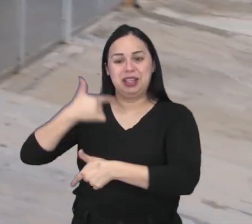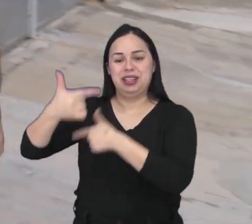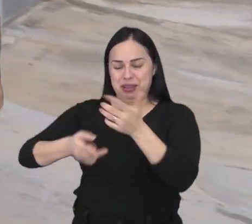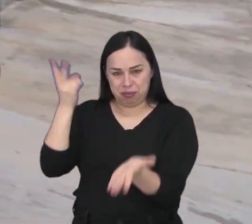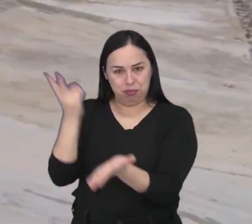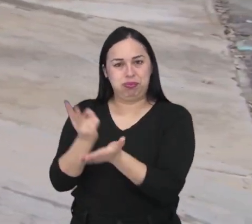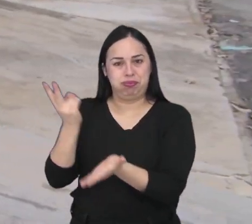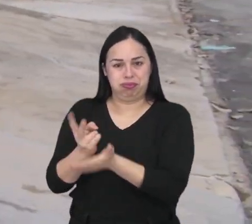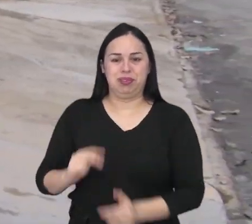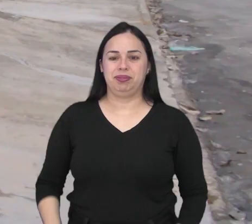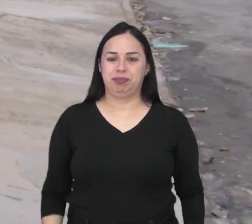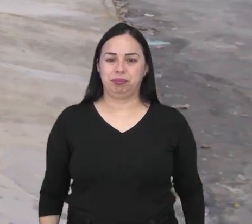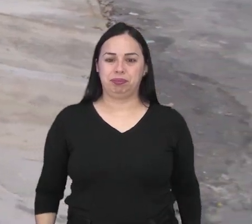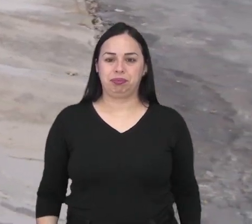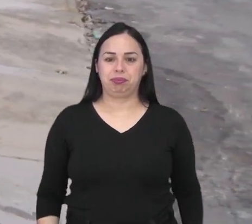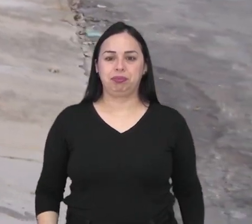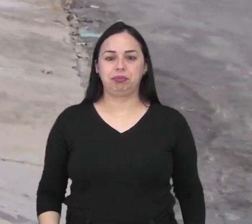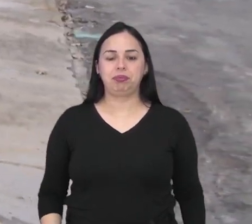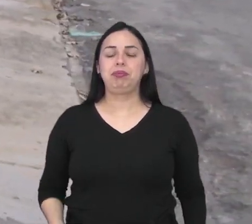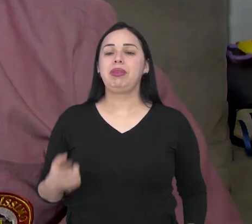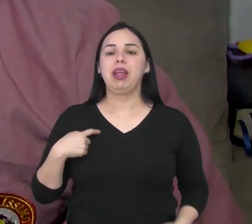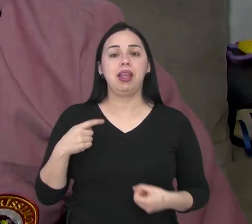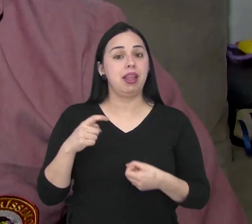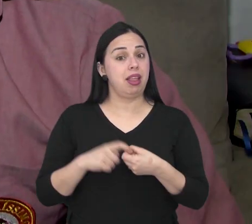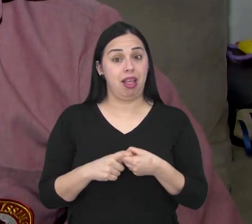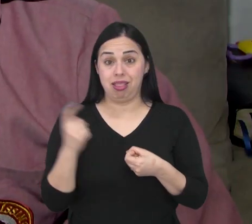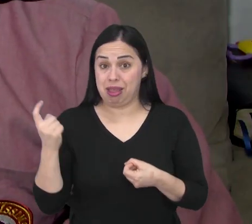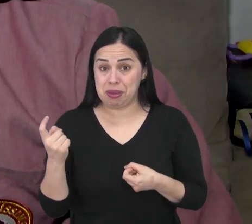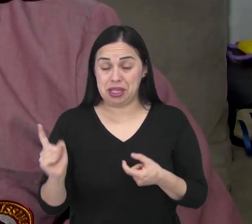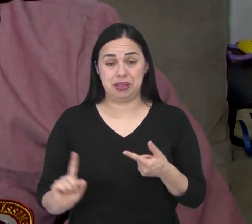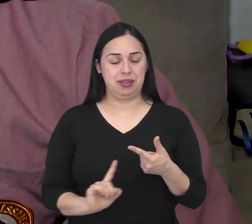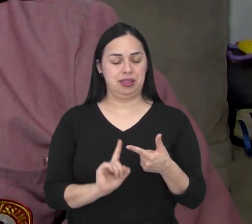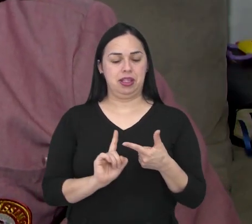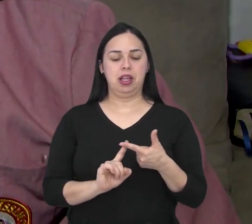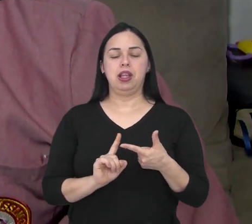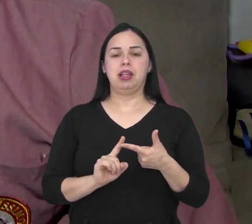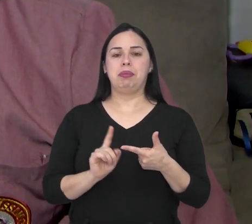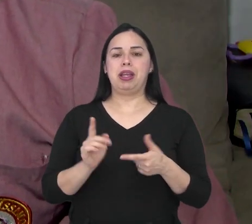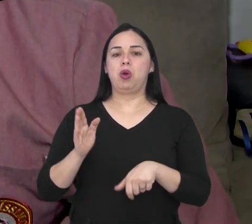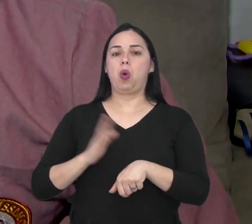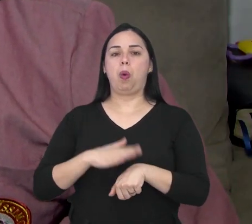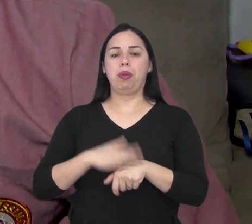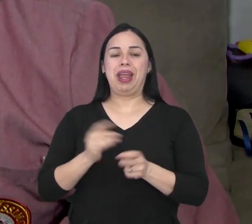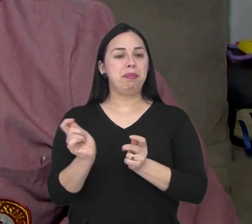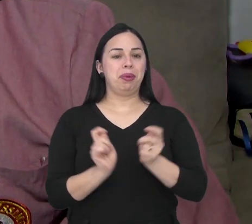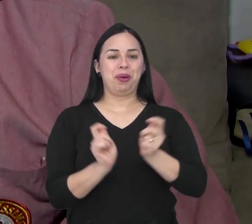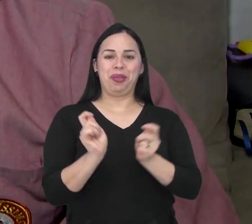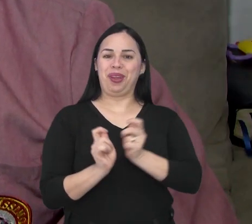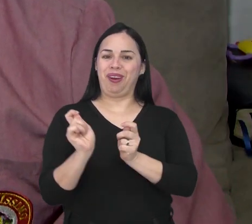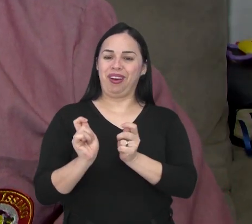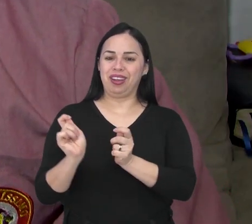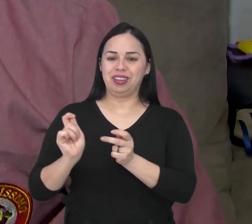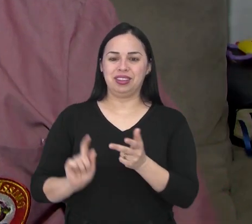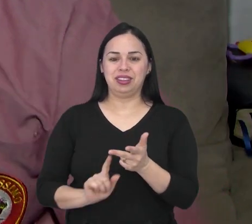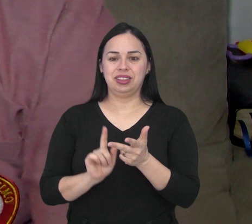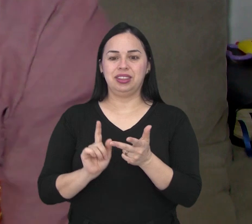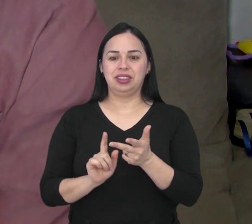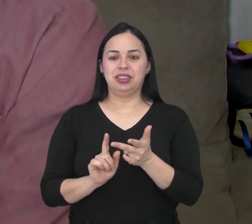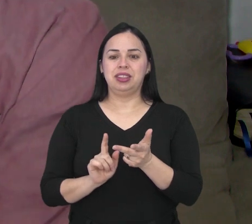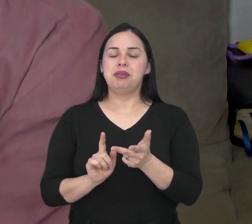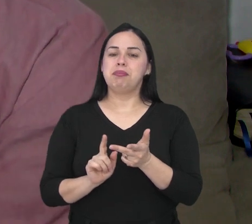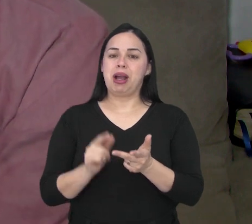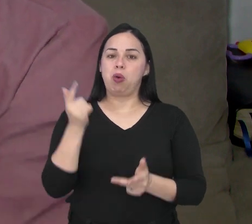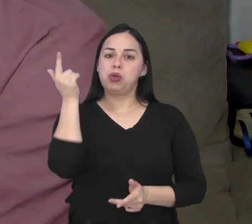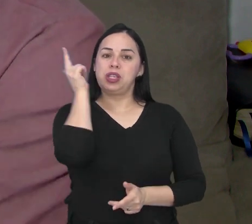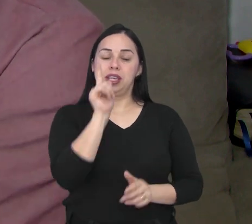a não ser trabalhar por conta própria. Você tem uma independência financeira, você tem controle do seu tempo, você